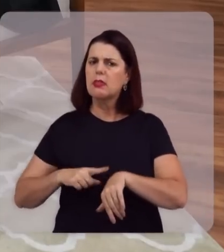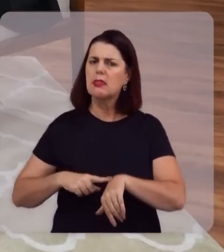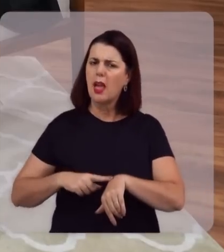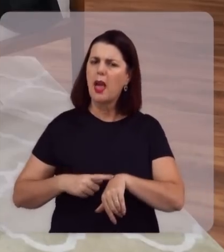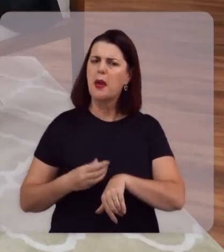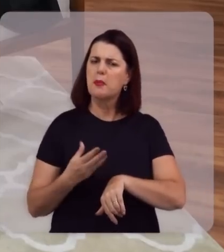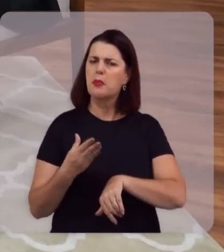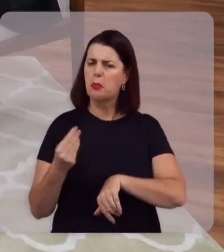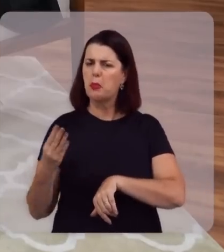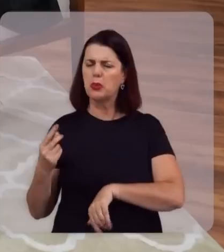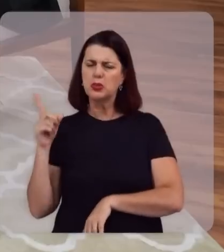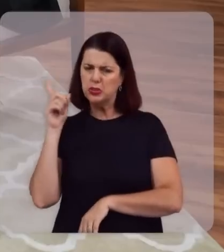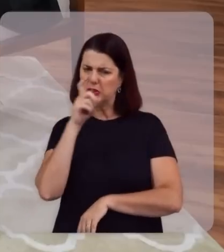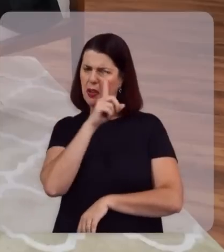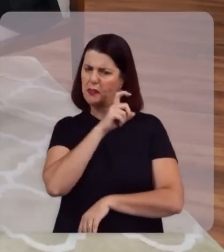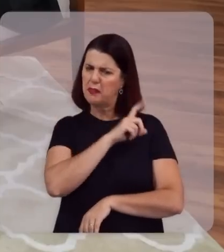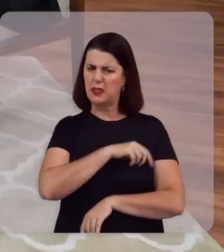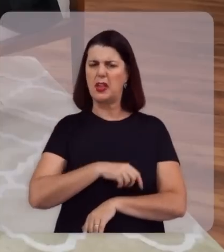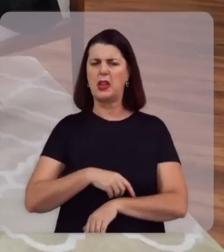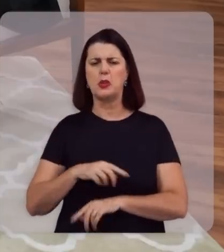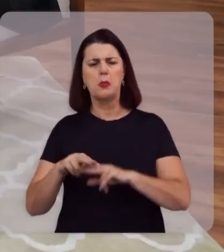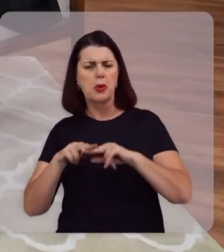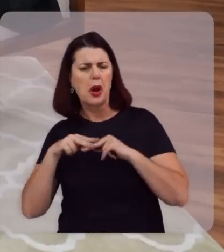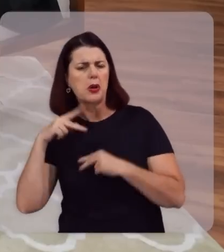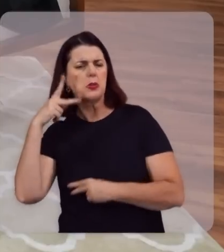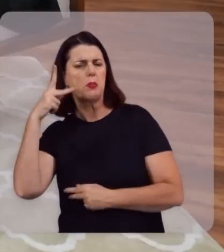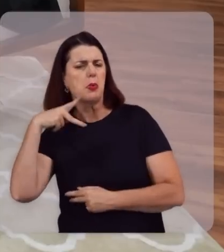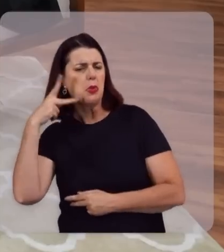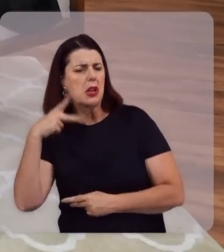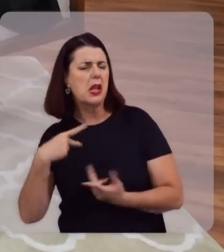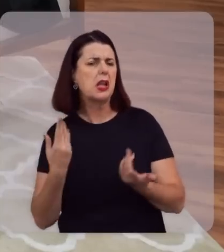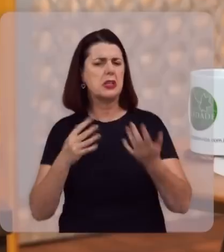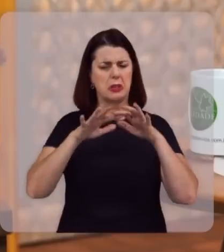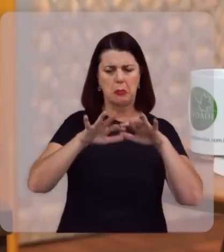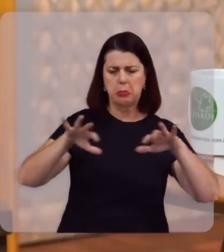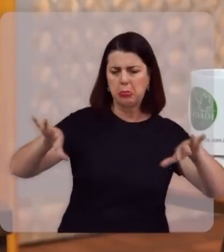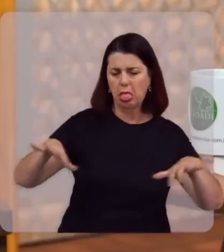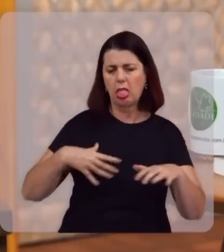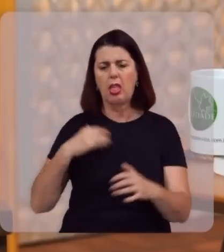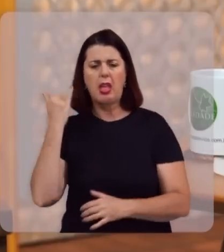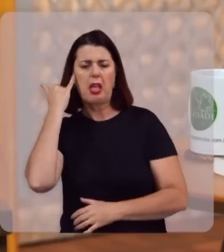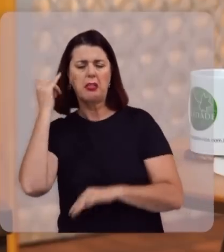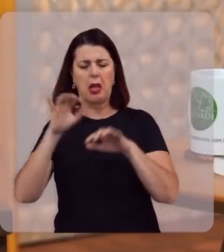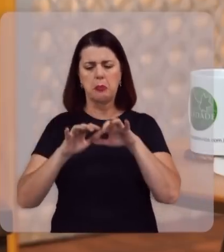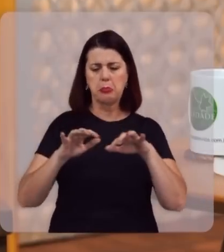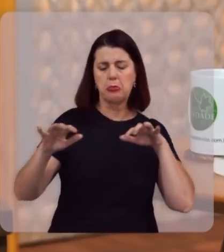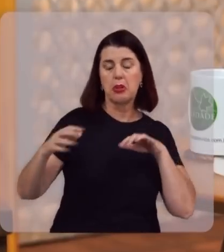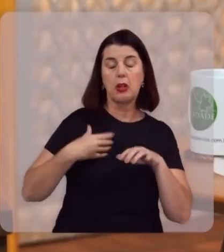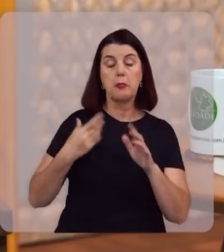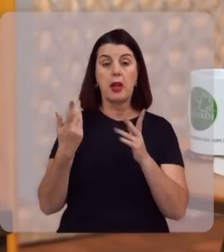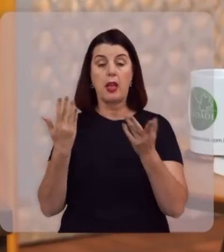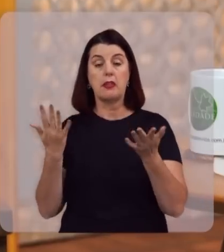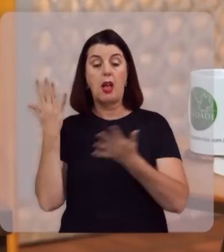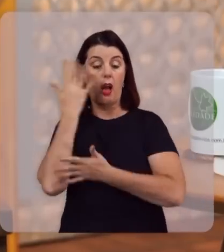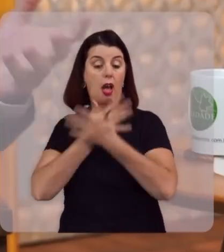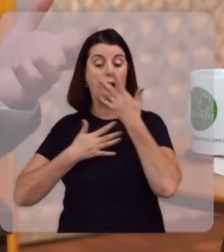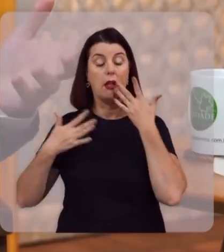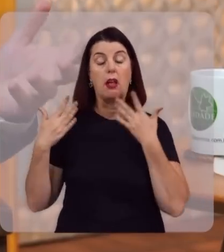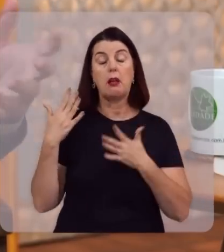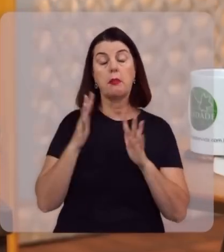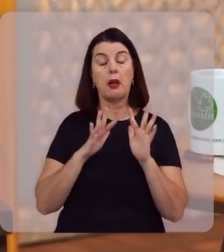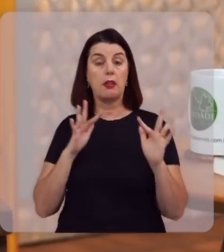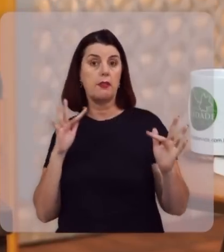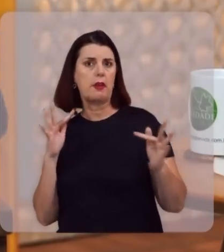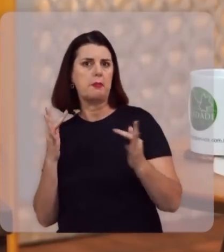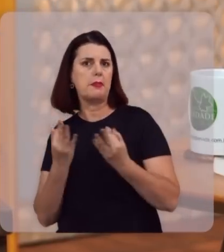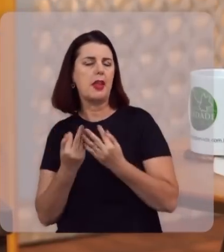vivido tempos tão polarizados no nosso país por questões de divisões políticas, ideológicas que afetam as famílias. E a gente está